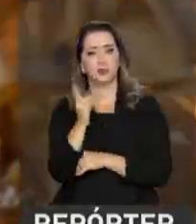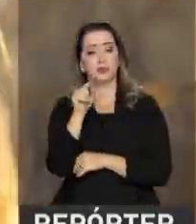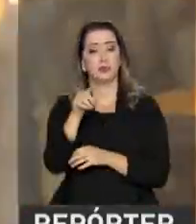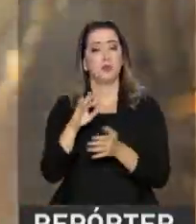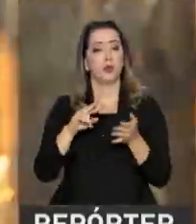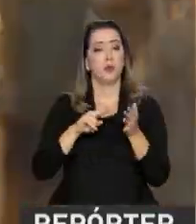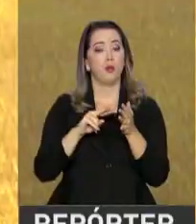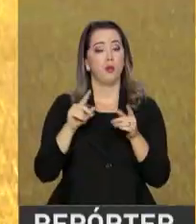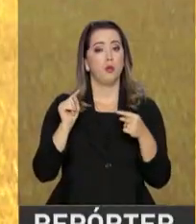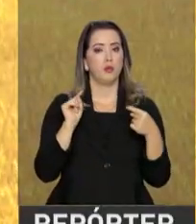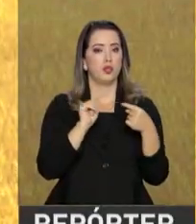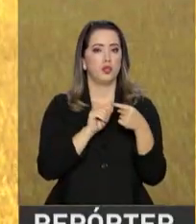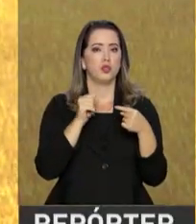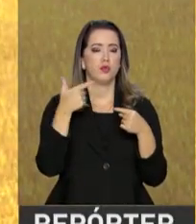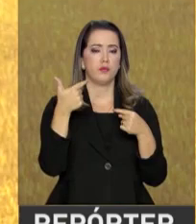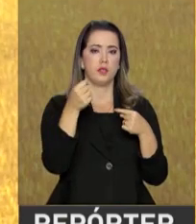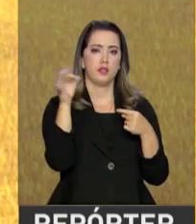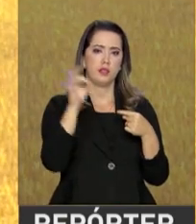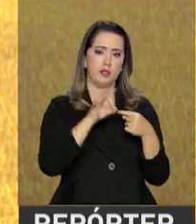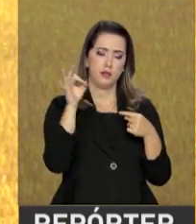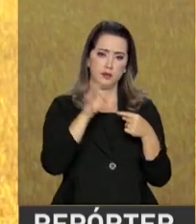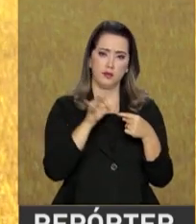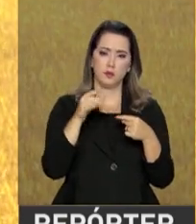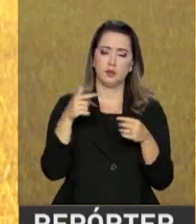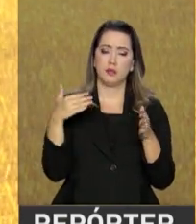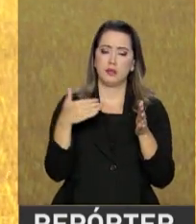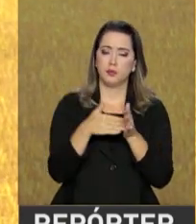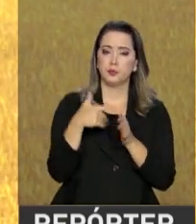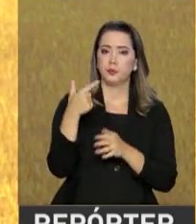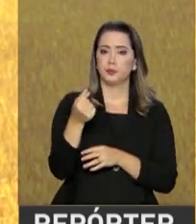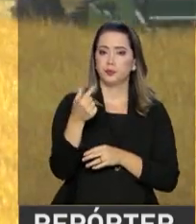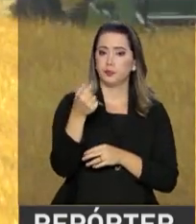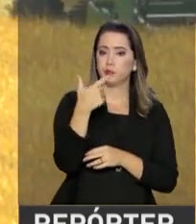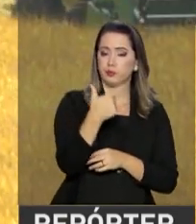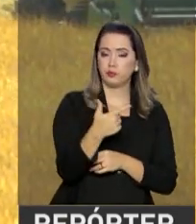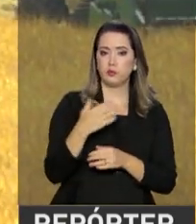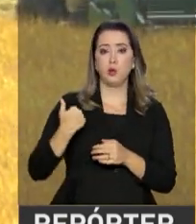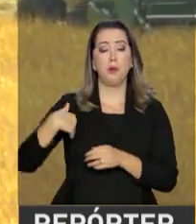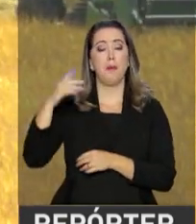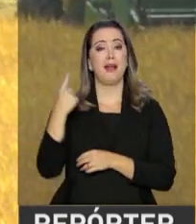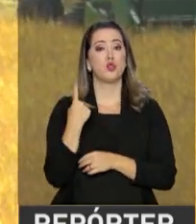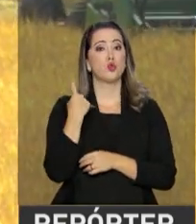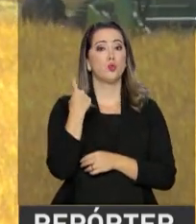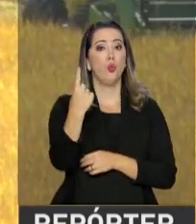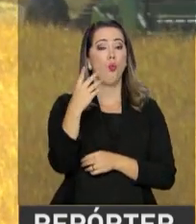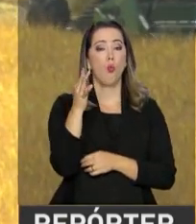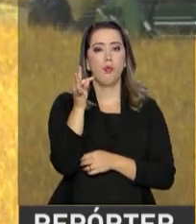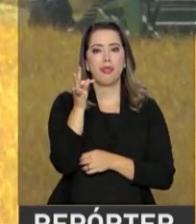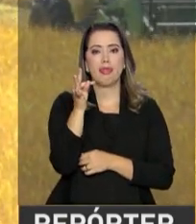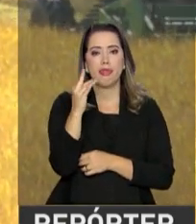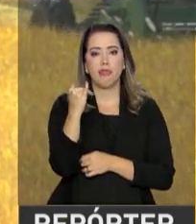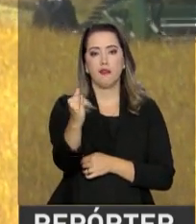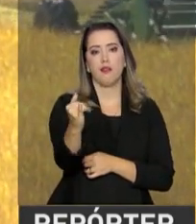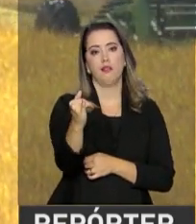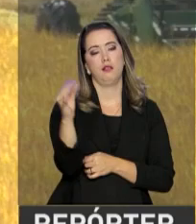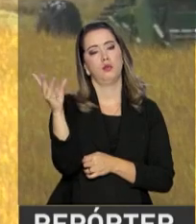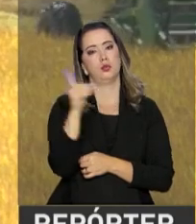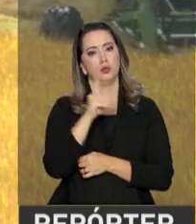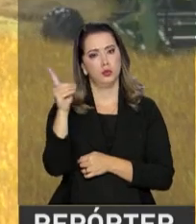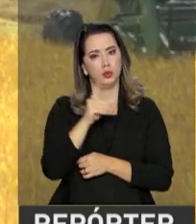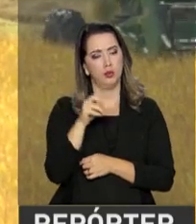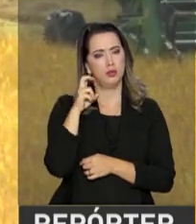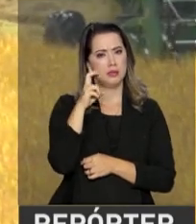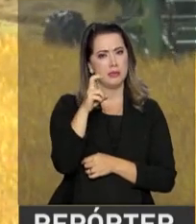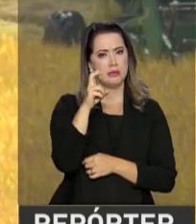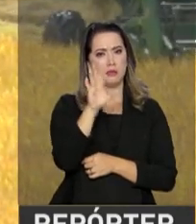2022 com faturamento de mais de 1 trilhão de dólares e as exportações estão concentradas em cinco países